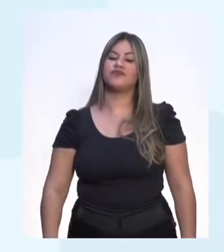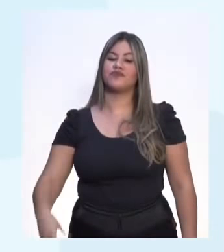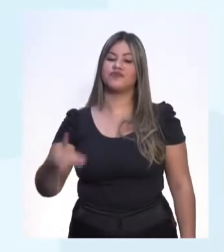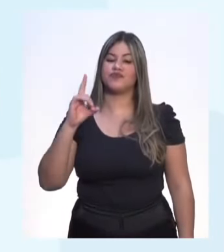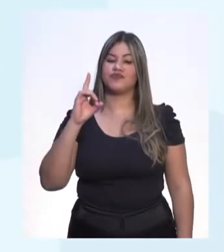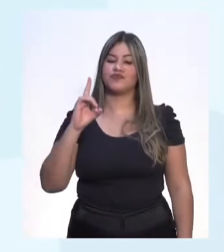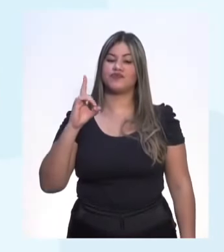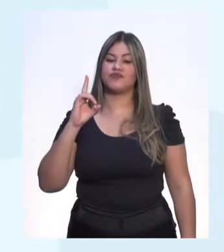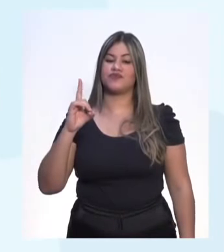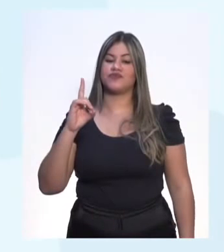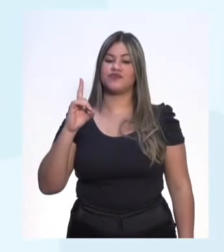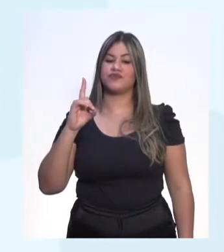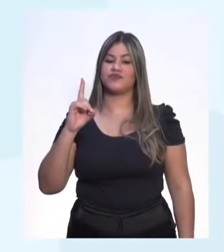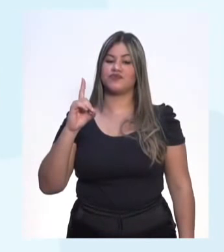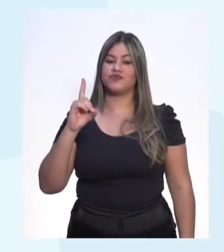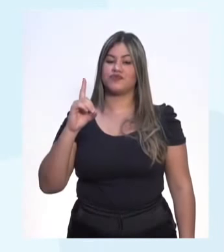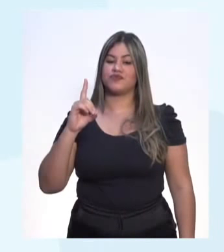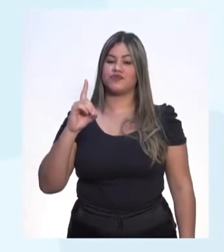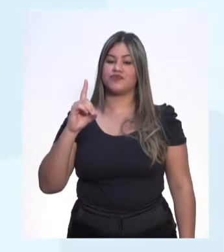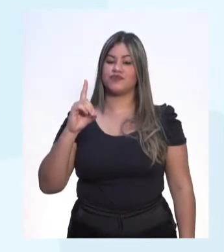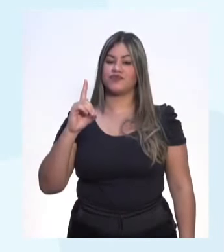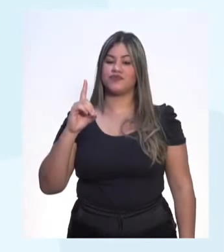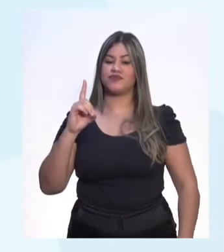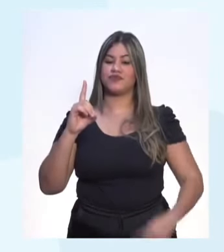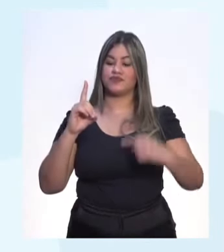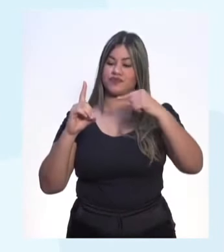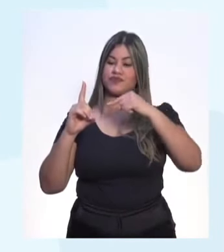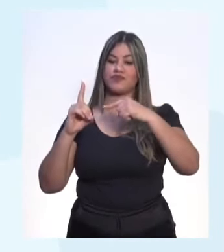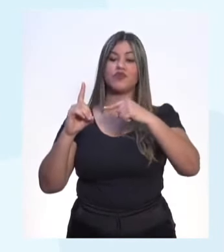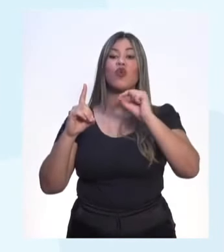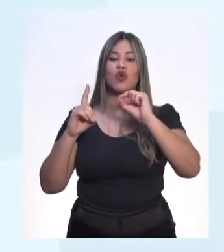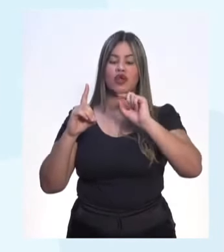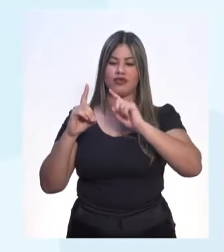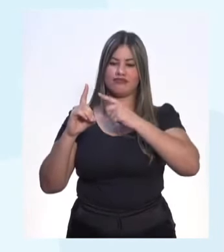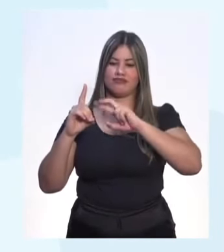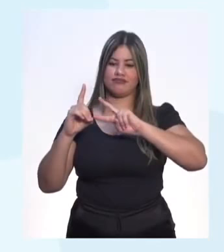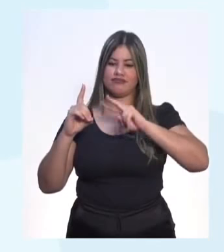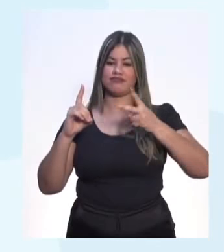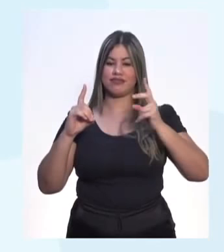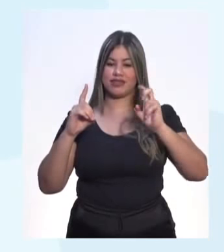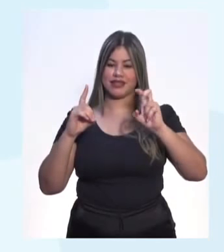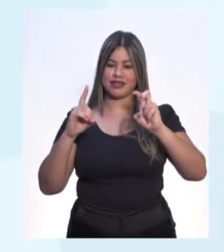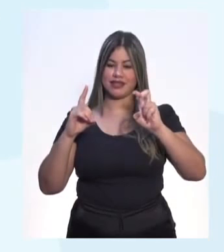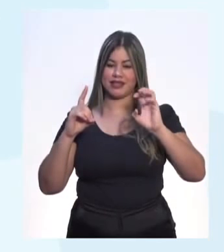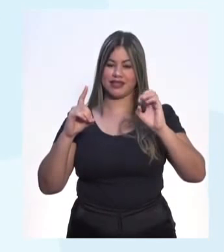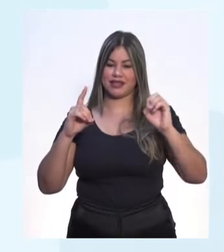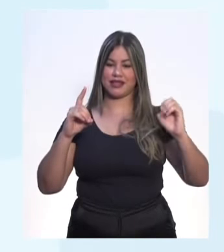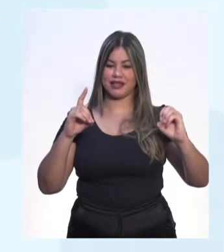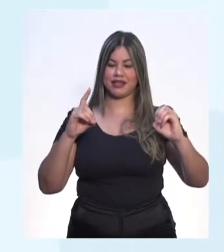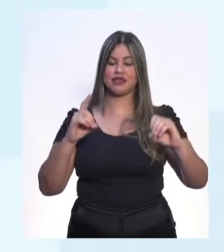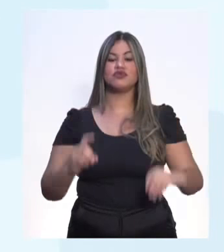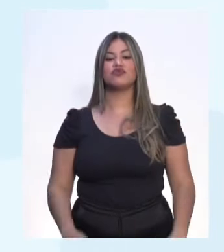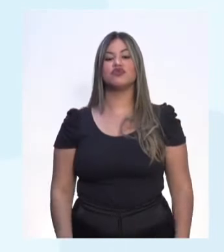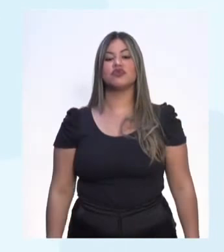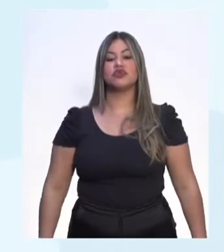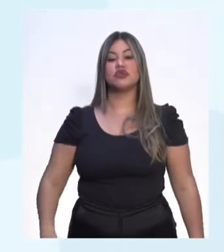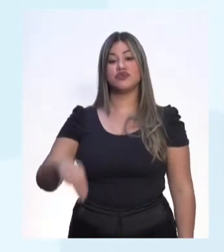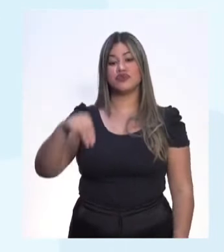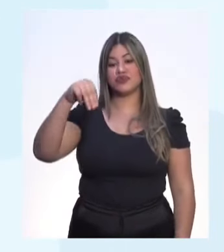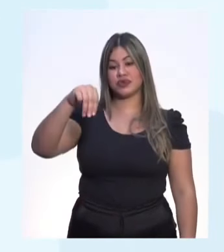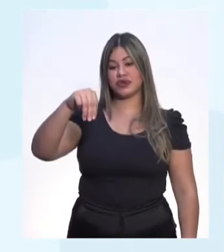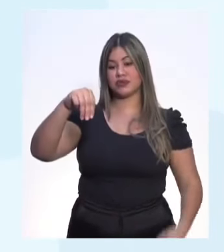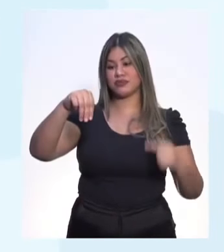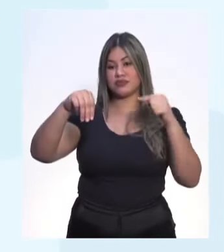ele vai representar apagou de novo não pa odeia aqui ó ele vai representar o 500.com Vai